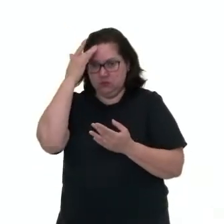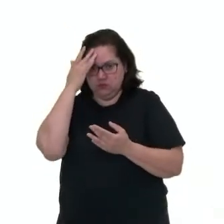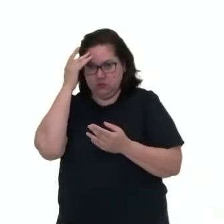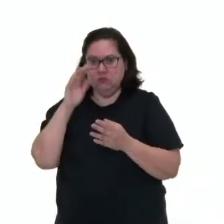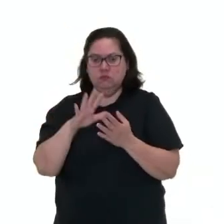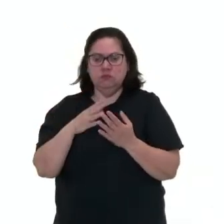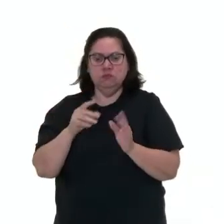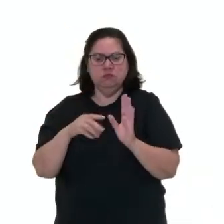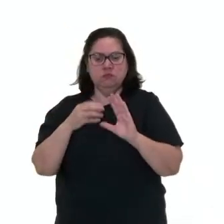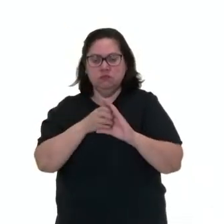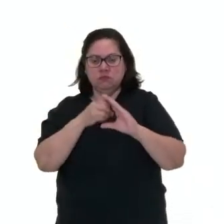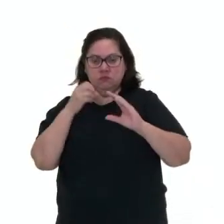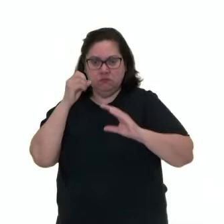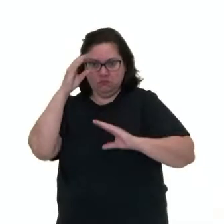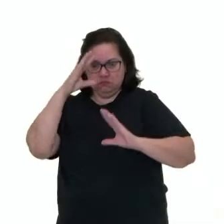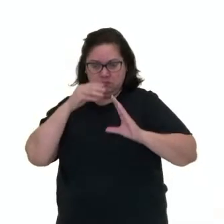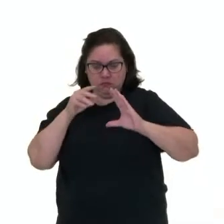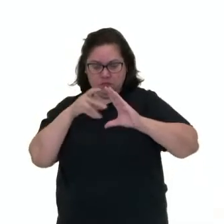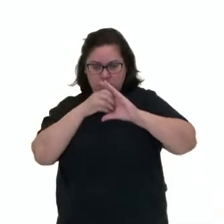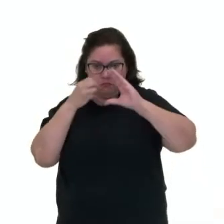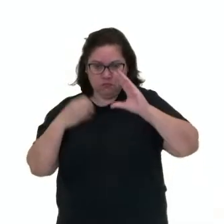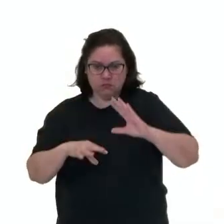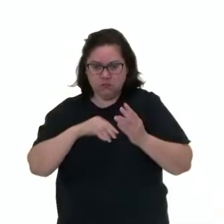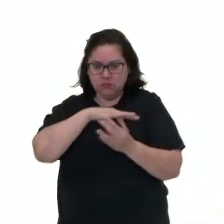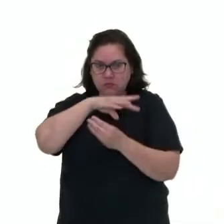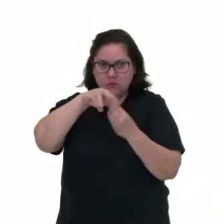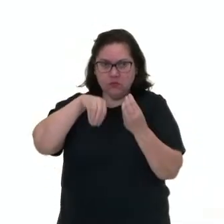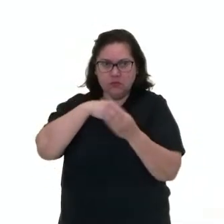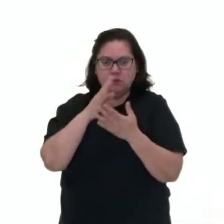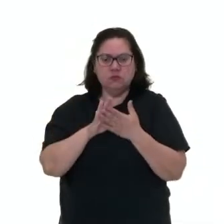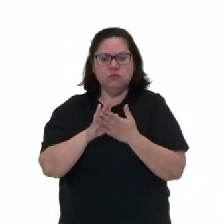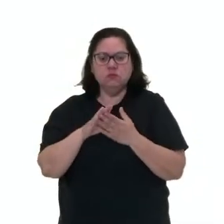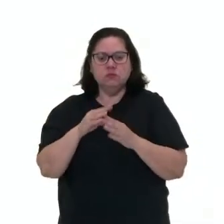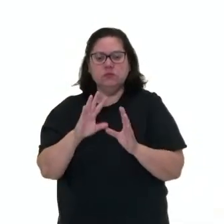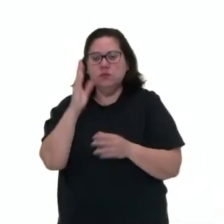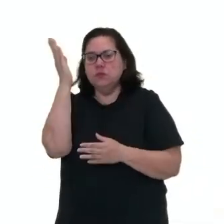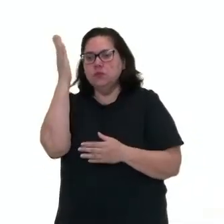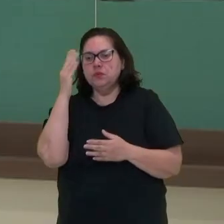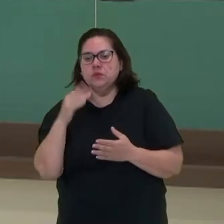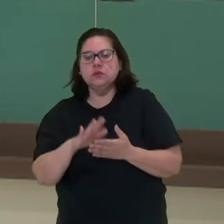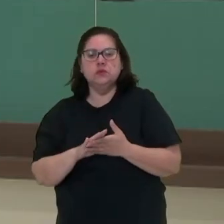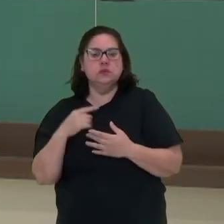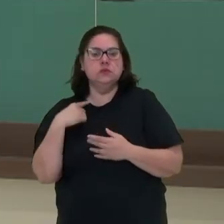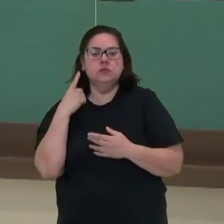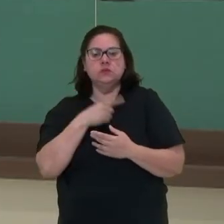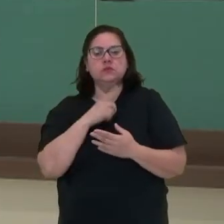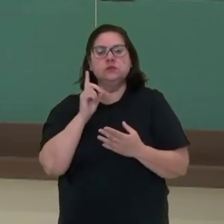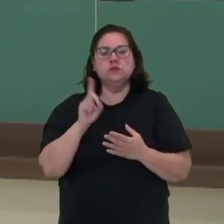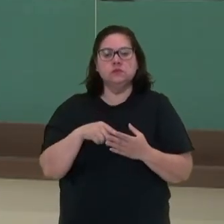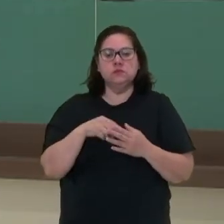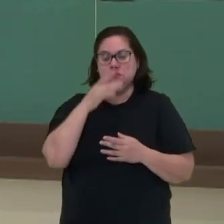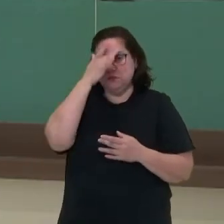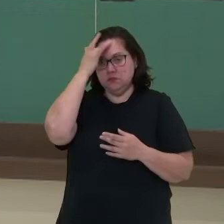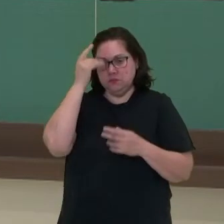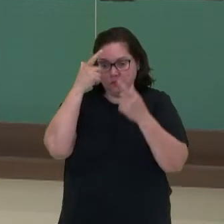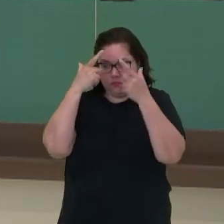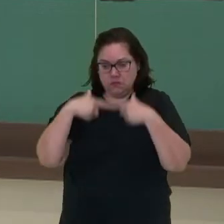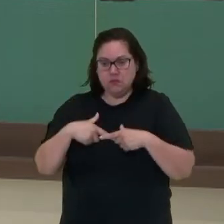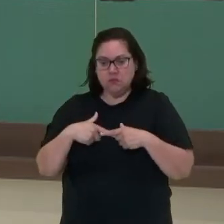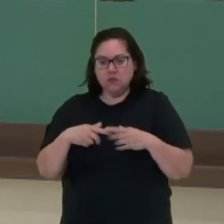características específicas e fisiologia. Tudo isso traz uma mistura hereditária que se cria brasileiro. Ou seja, nós somos, pessoal,